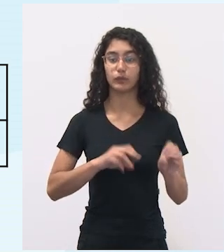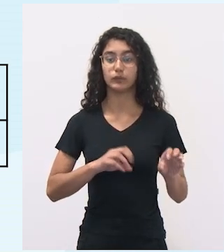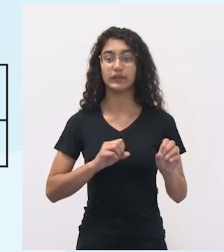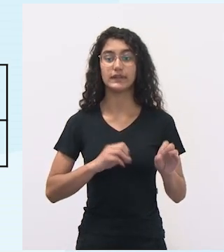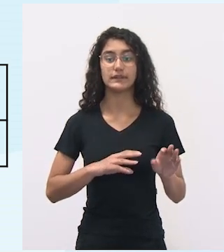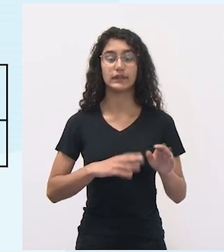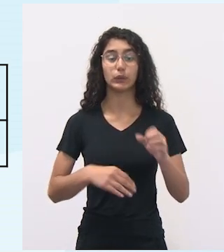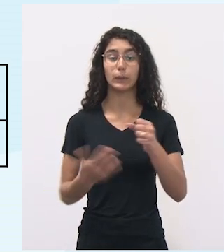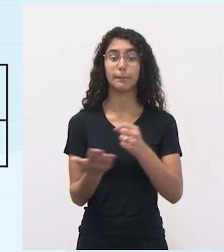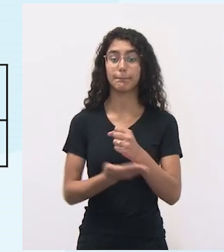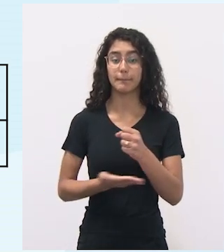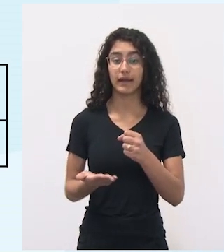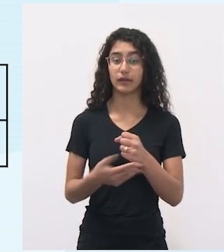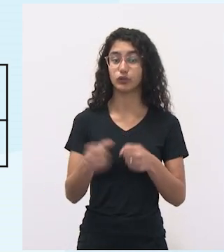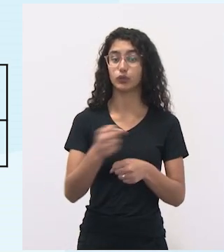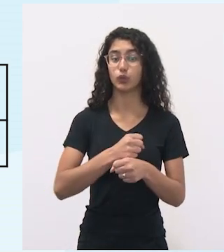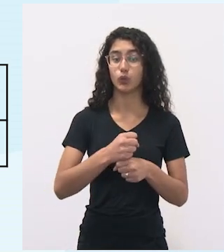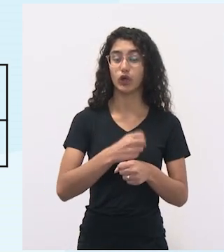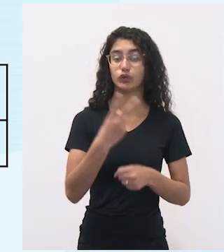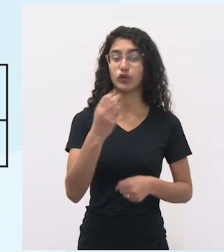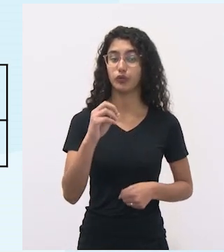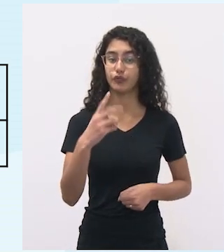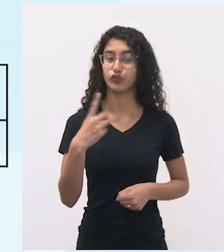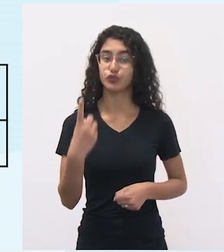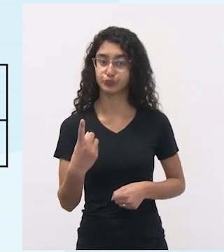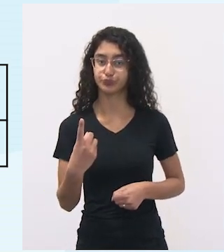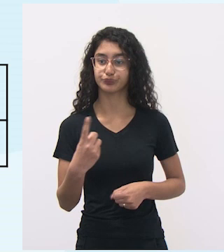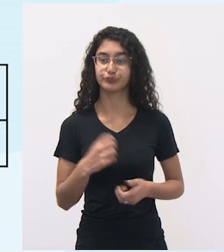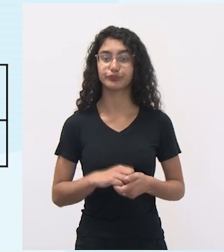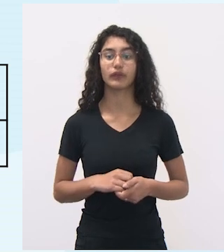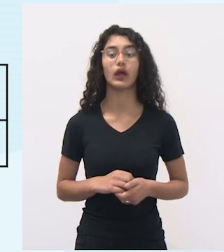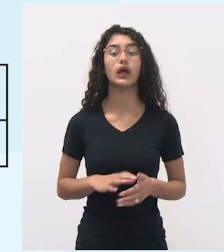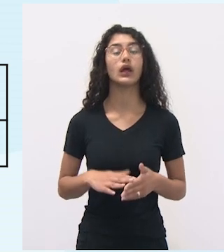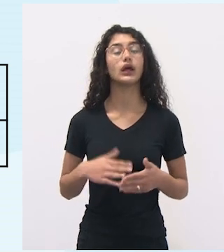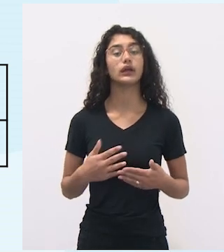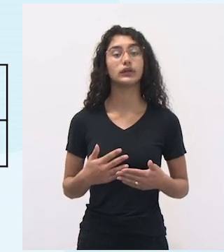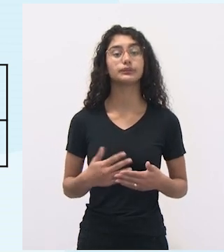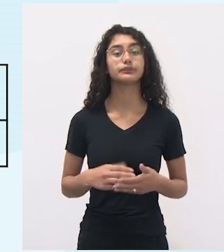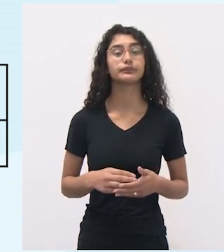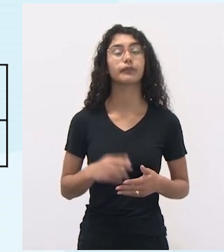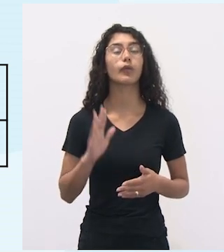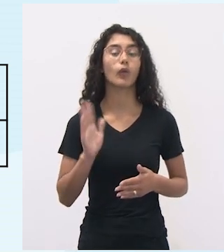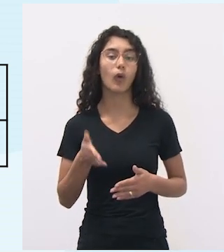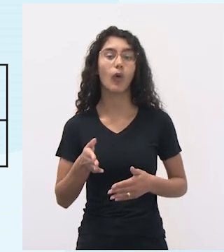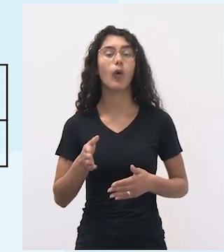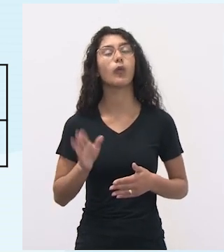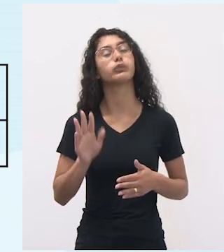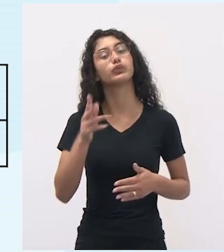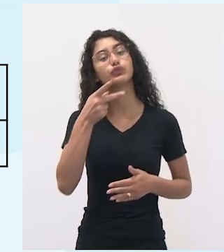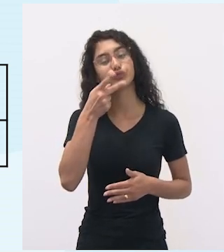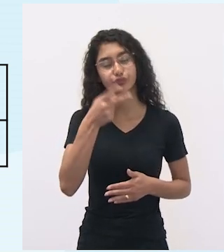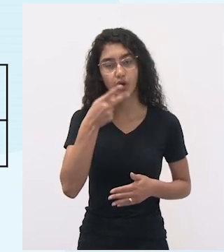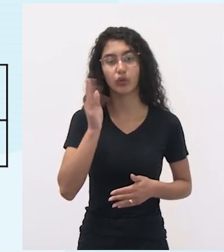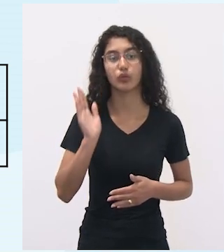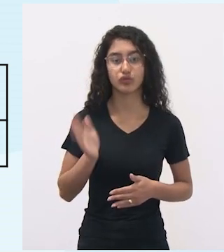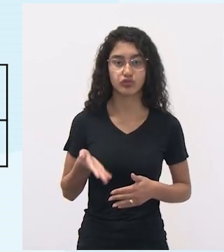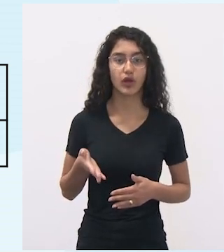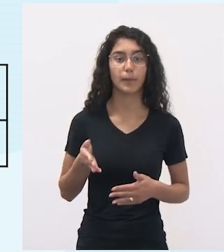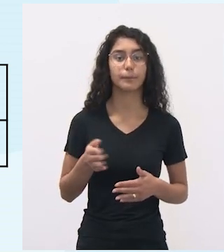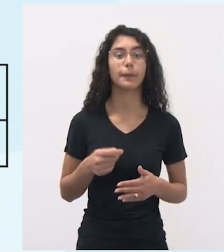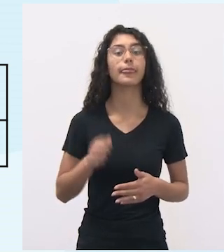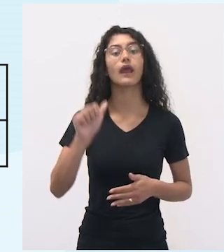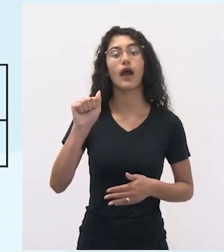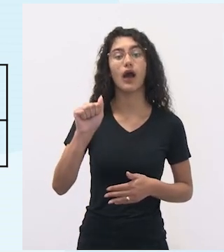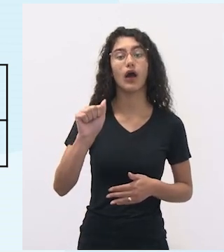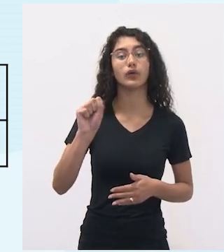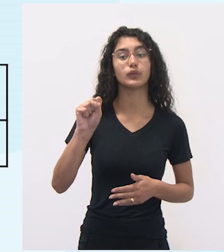de 2021. E chamar a atenção, como o Caetano já falou, só retomando, a aplicação do SAEB, ela começa